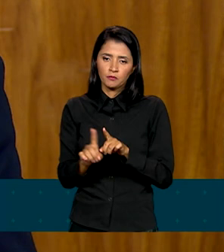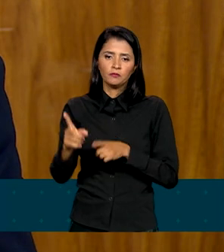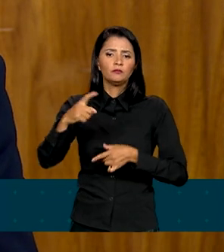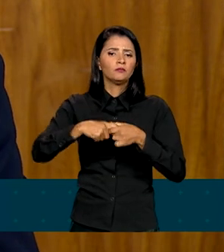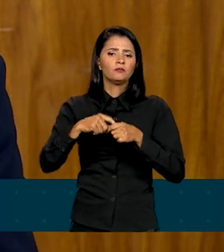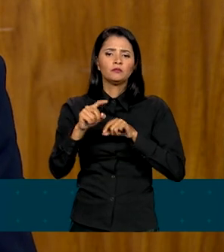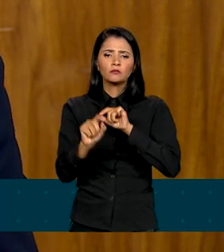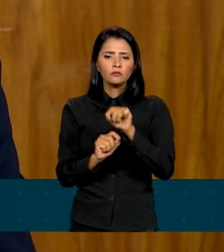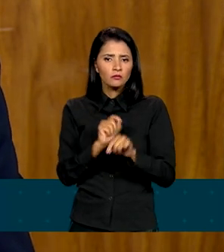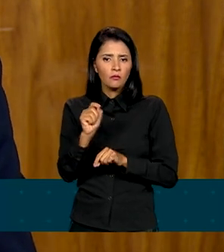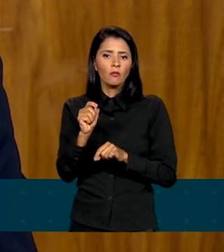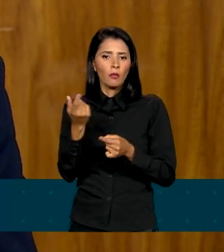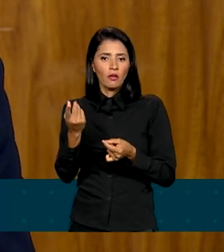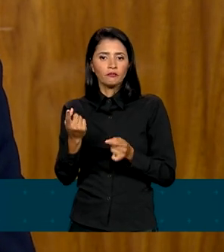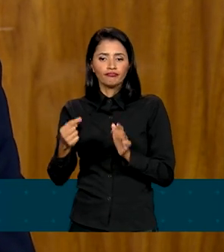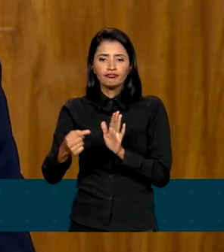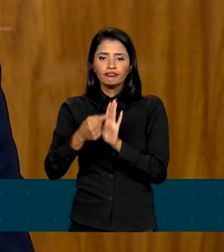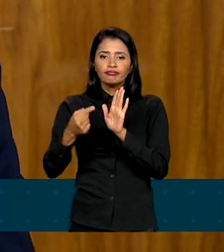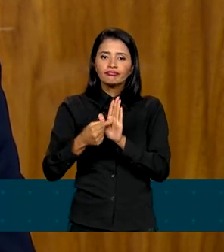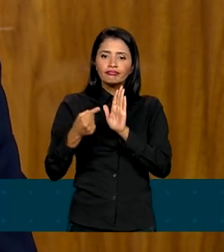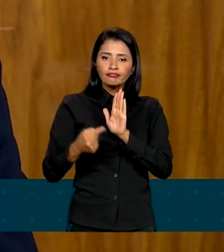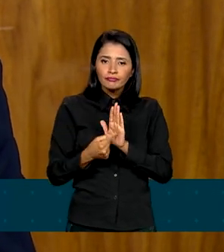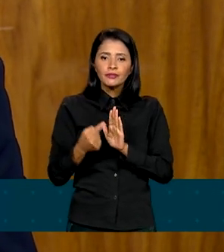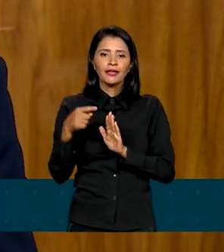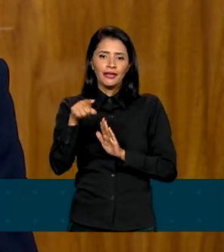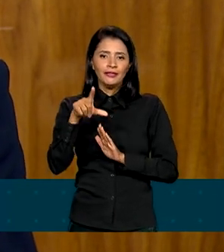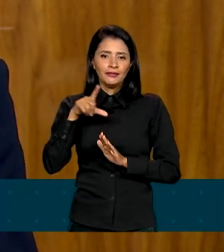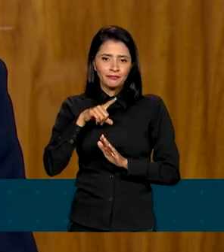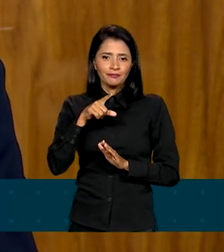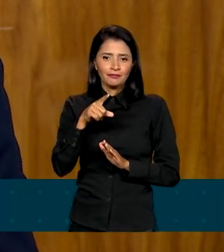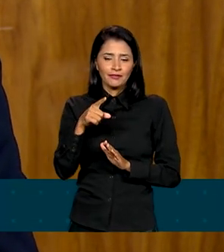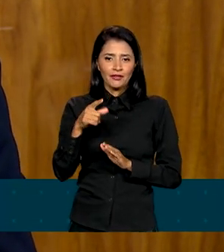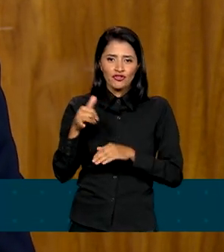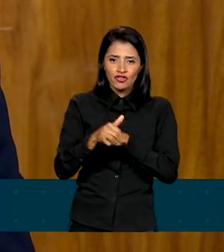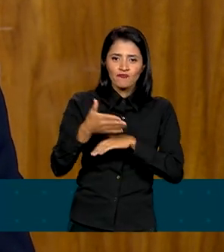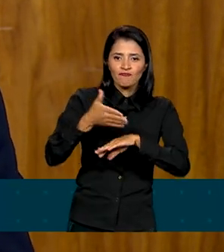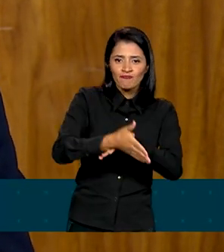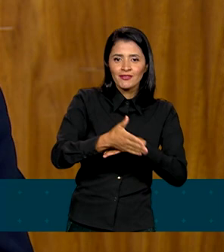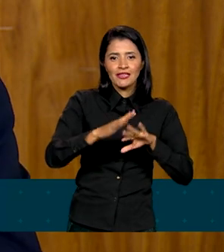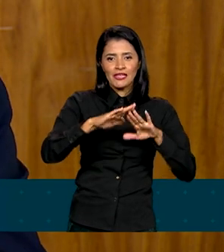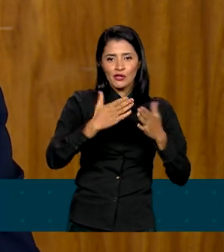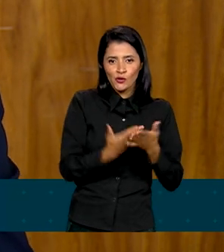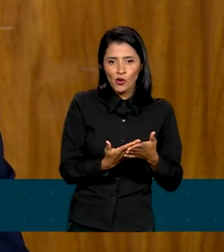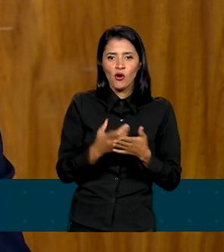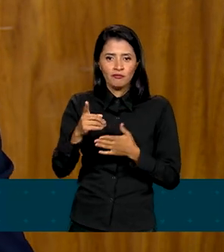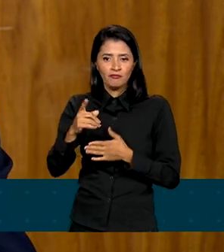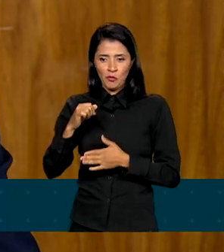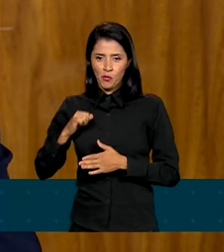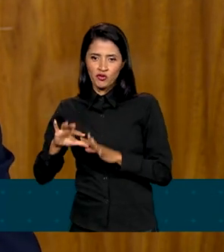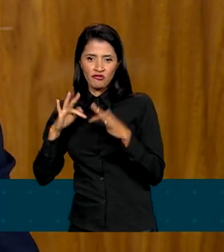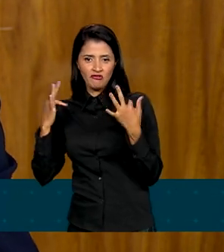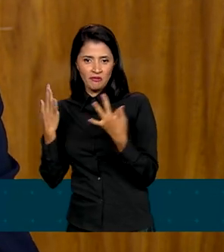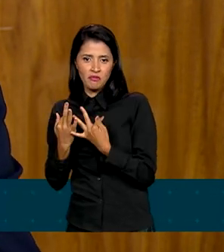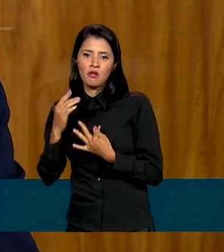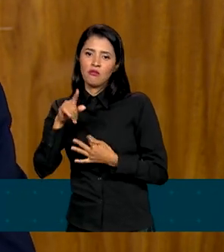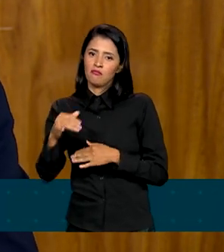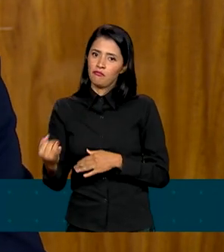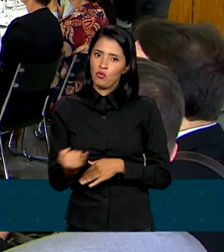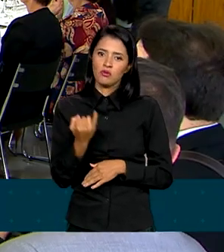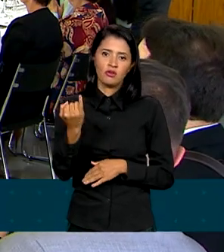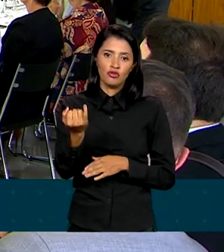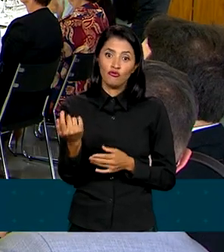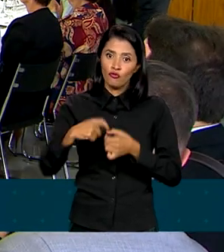condicionalidades da frequência escolar no novo Bolsa Família, importantíssimo, que o presidente lançou recentemente,